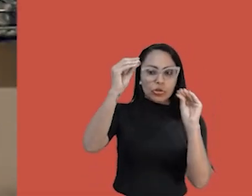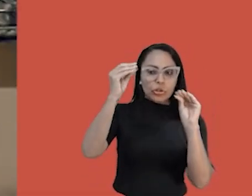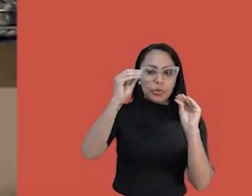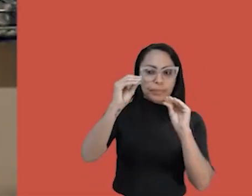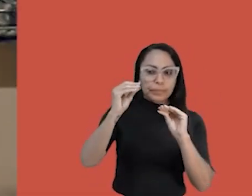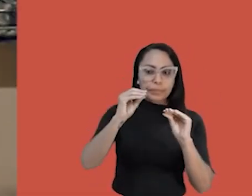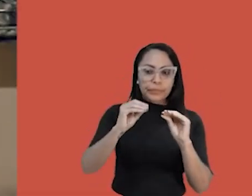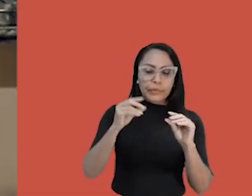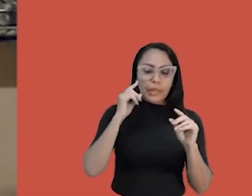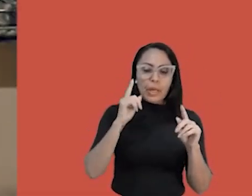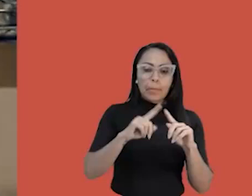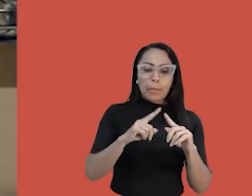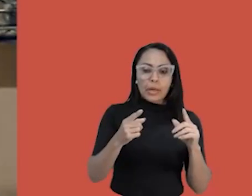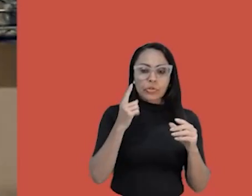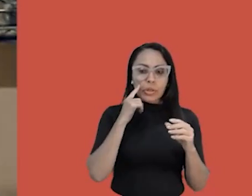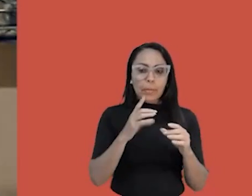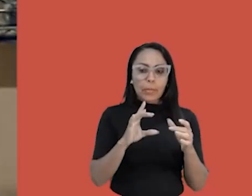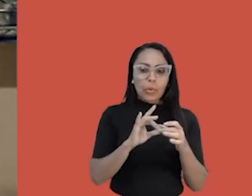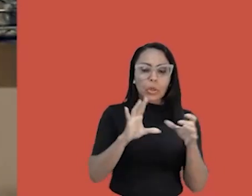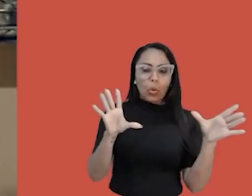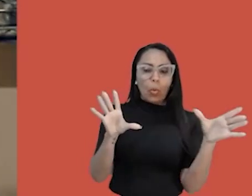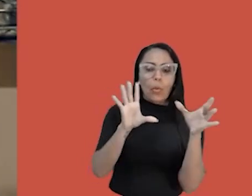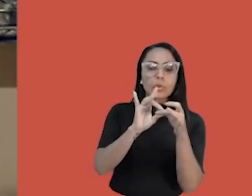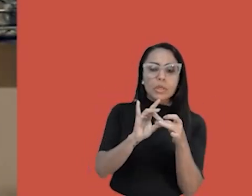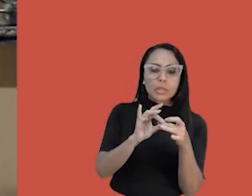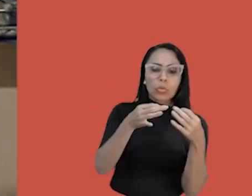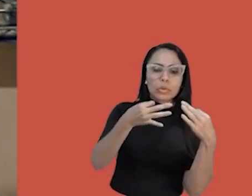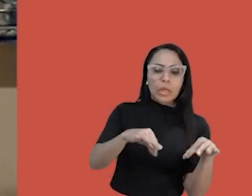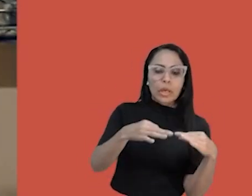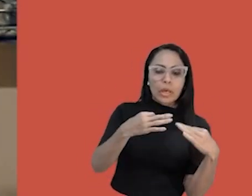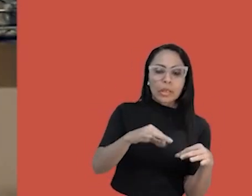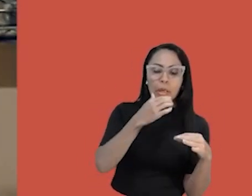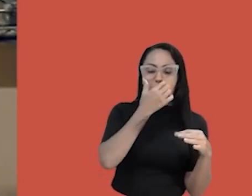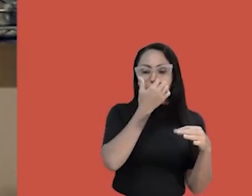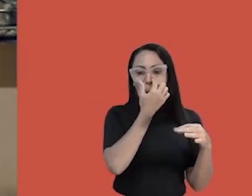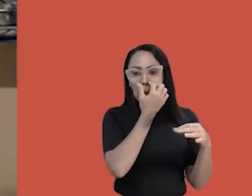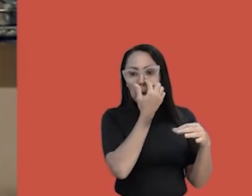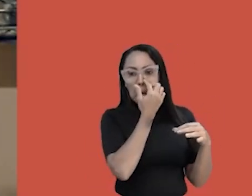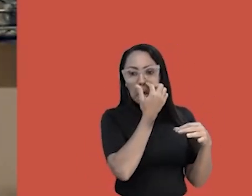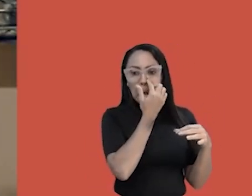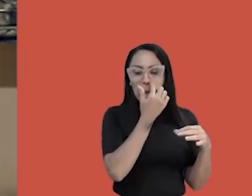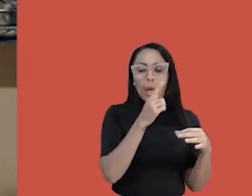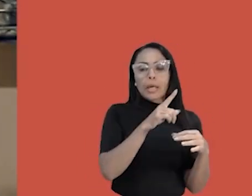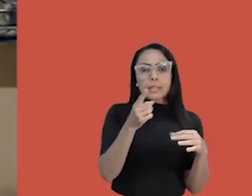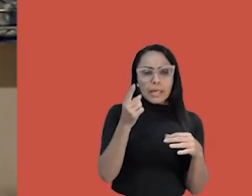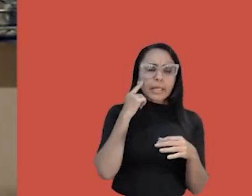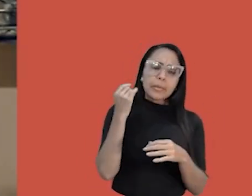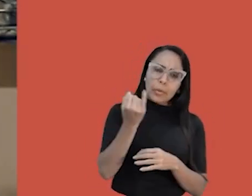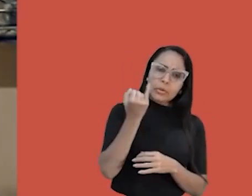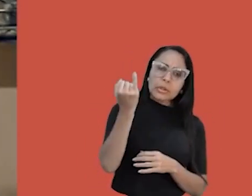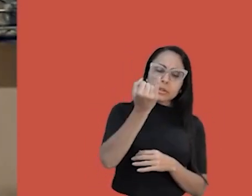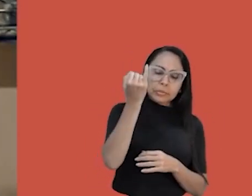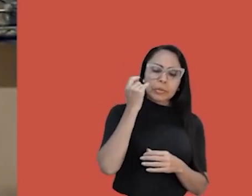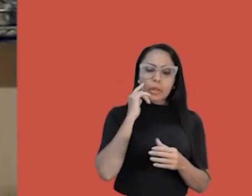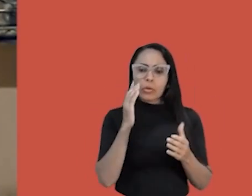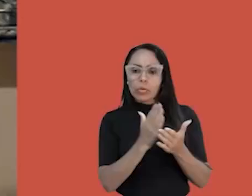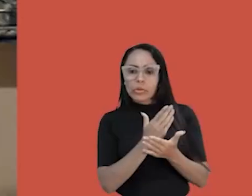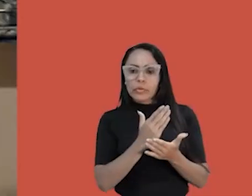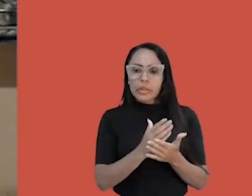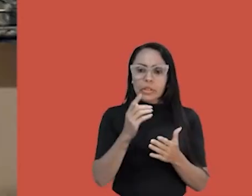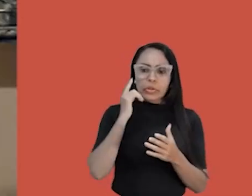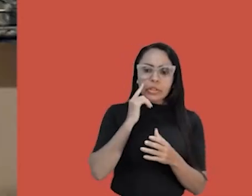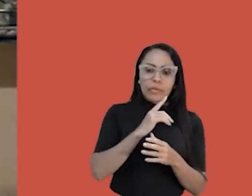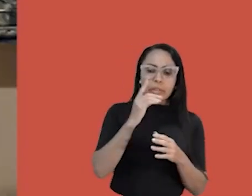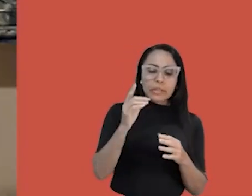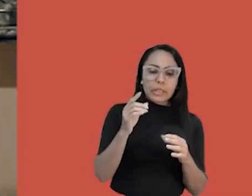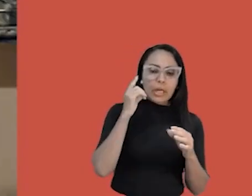as coisas podem conversar. De composição. Né? Ou seja, de um módulo que é um módulo simples. Esse daí é super interessante, porque às vezes a gente vai criar um cartaz, a gente